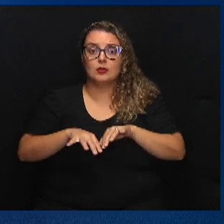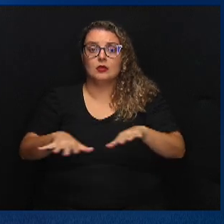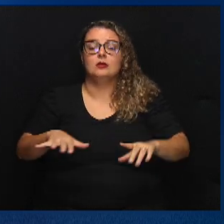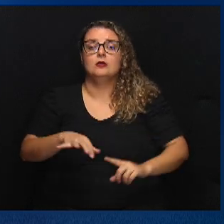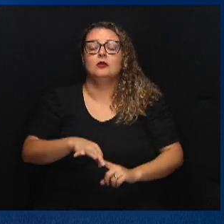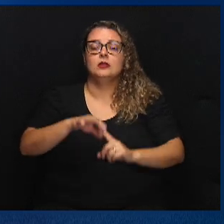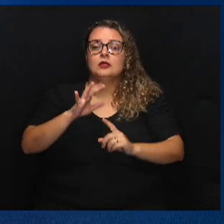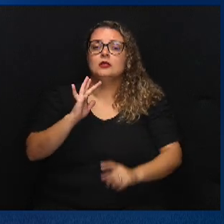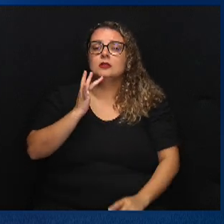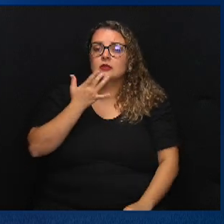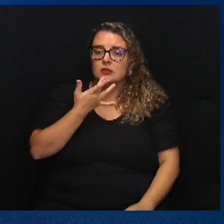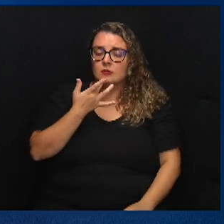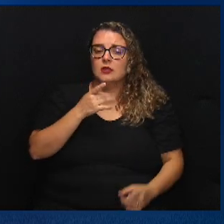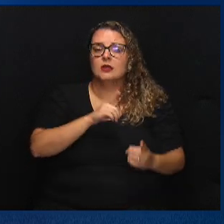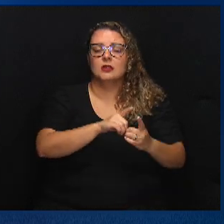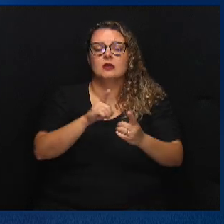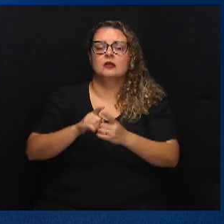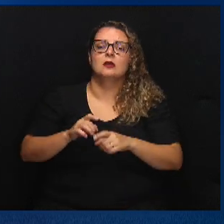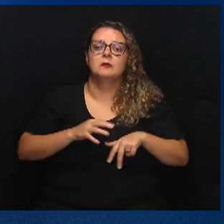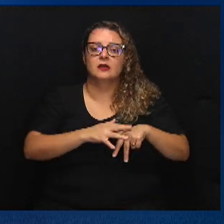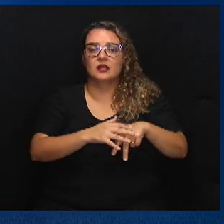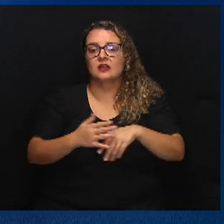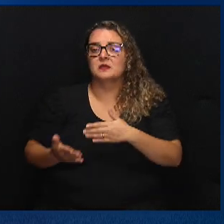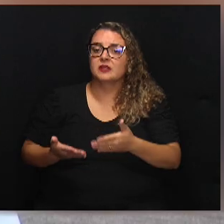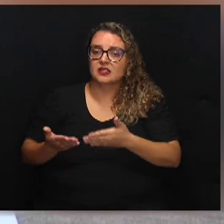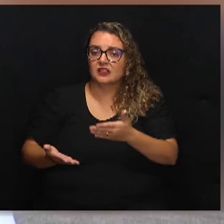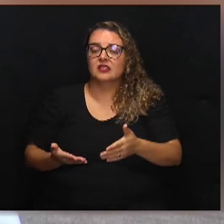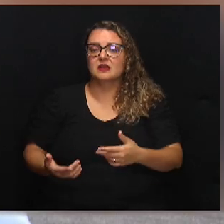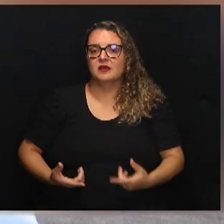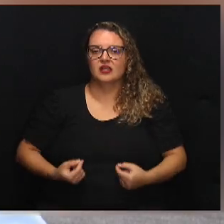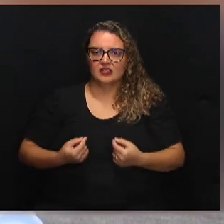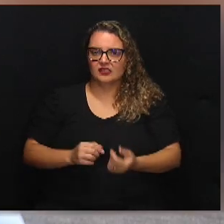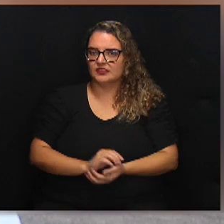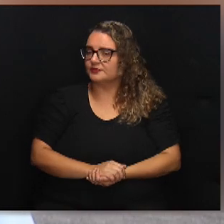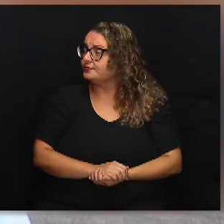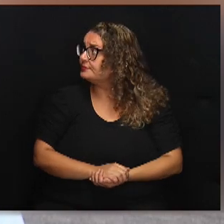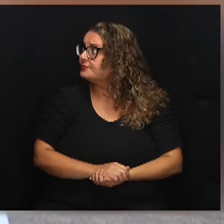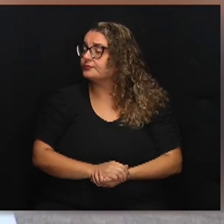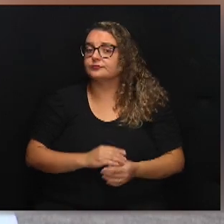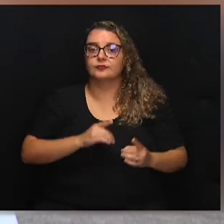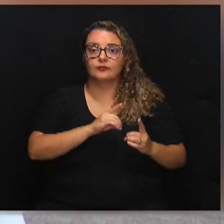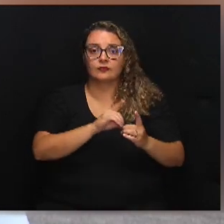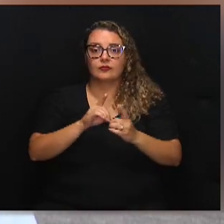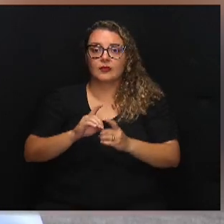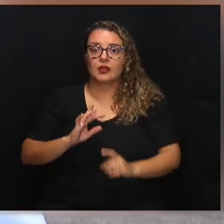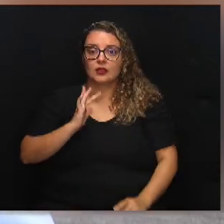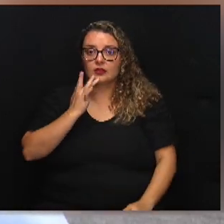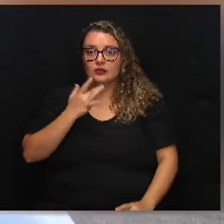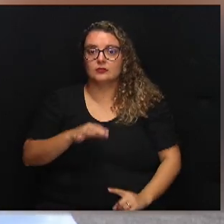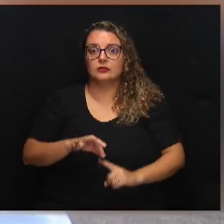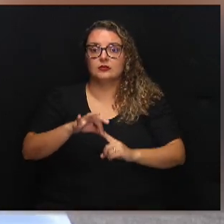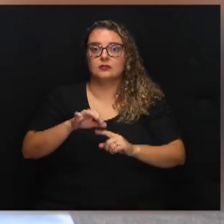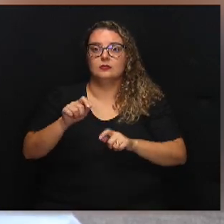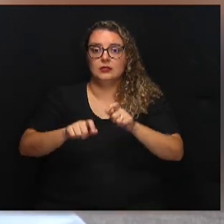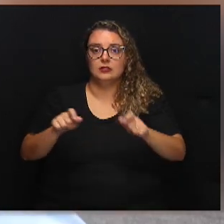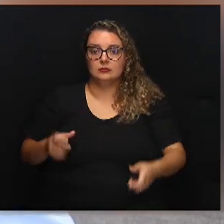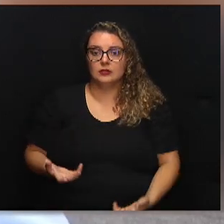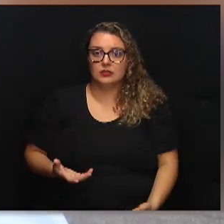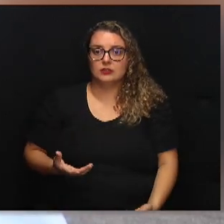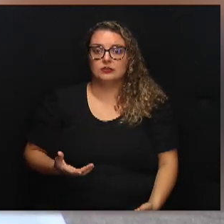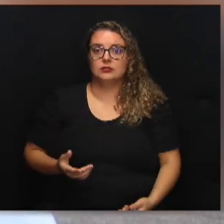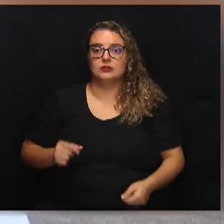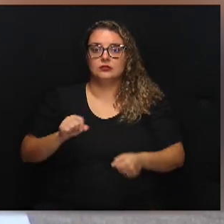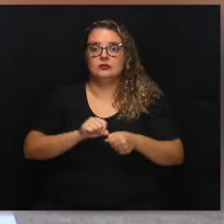prioridade de atendimento para pacientes em tratamento de câncer. Aquele atendimento prioritário para aquelas pessoas que estão fazendo